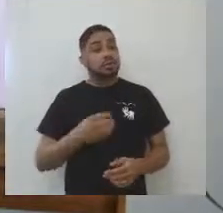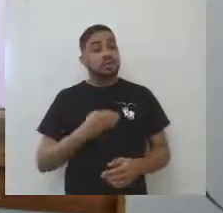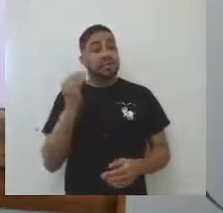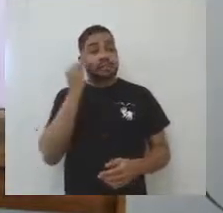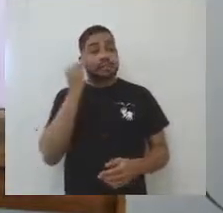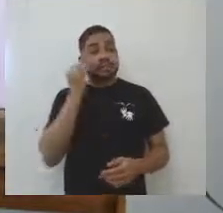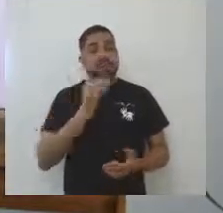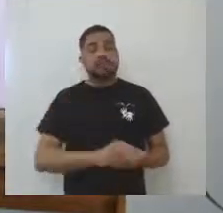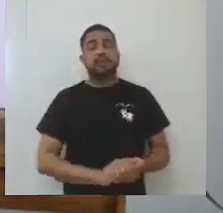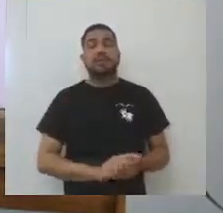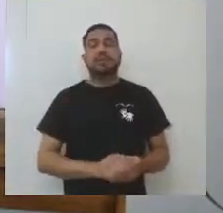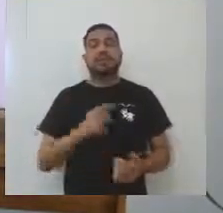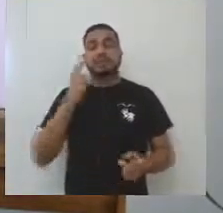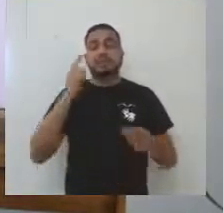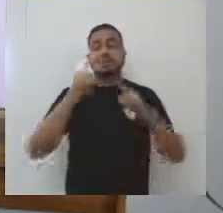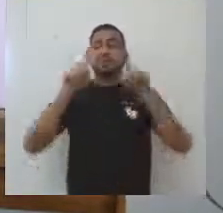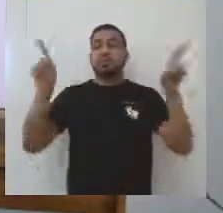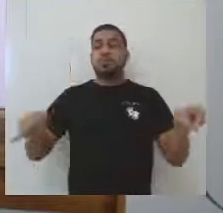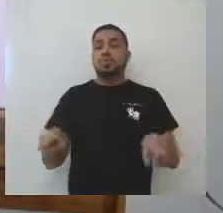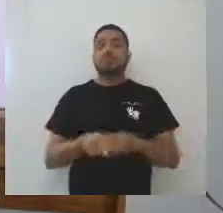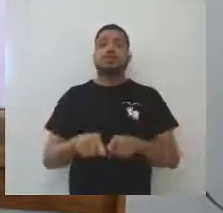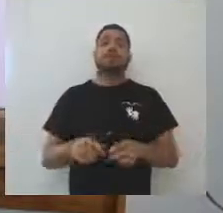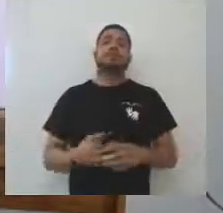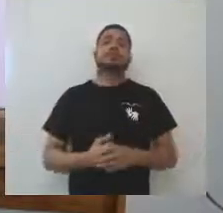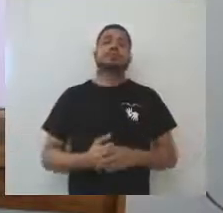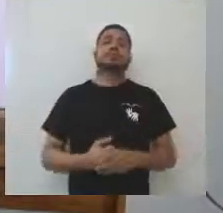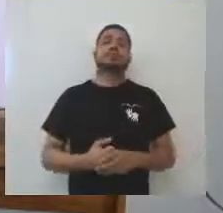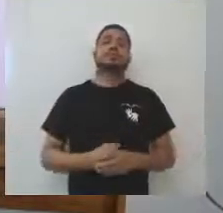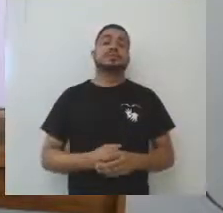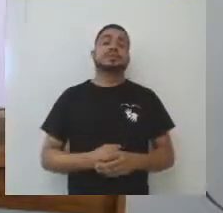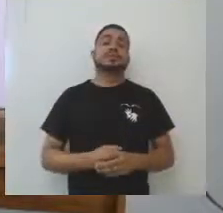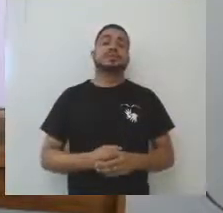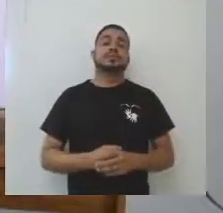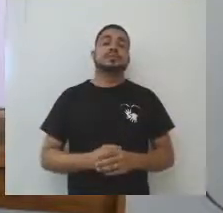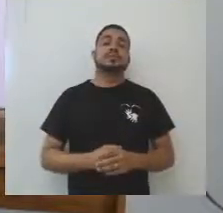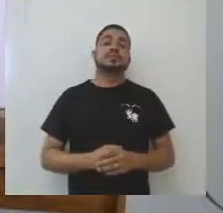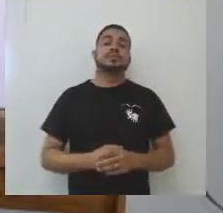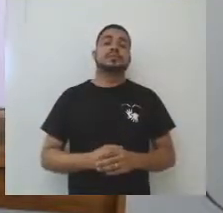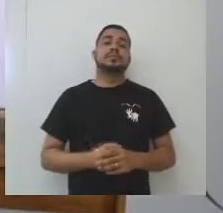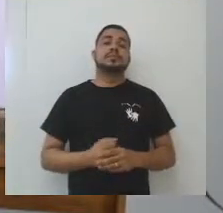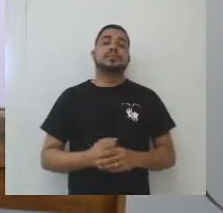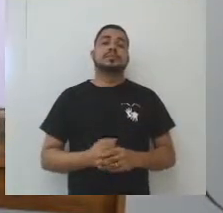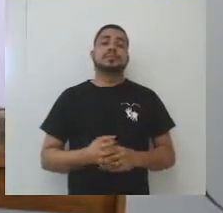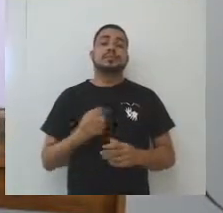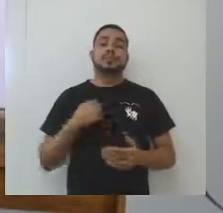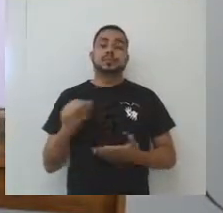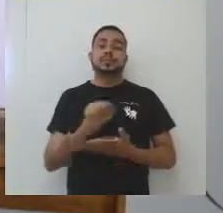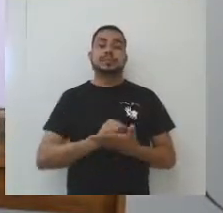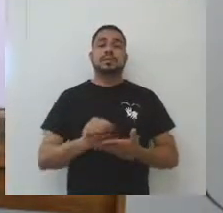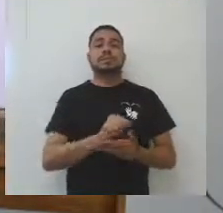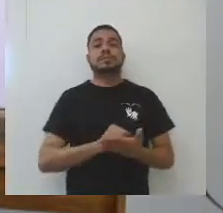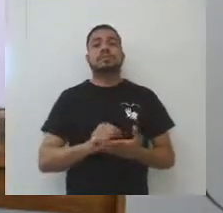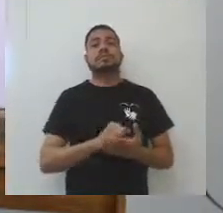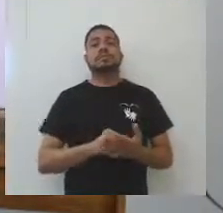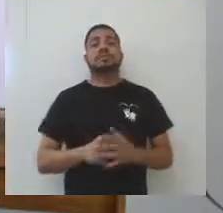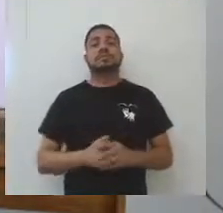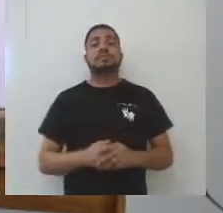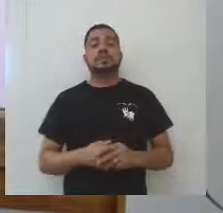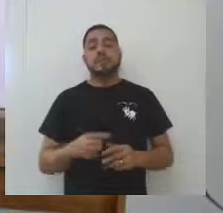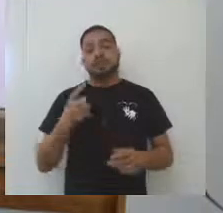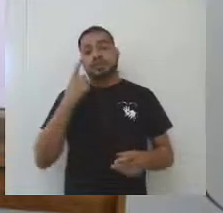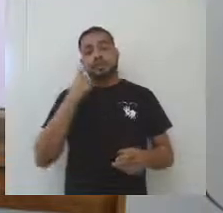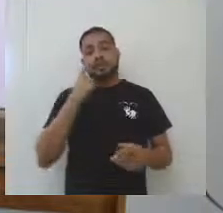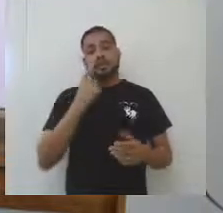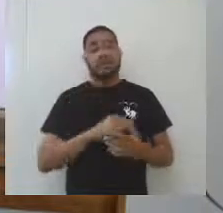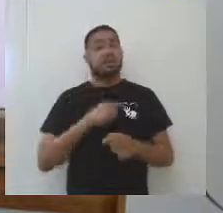Aí, preste atenção aqui no quadro. Mari, corta aqui pro quadro, por favor. Deixa eu apagar aqui. Ver o que é que vai